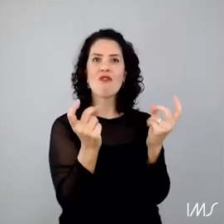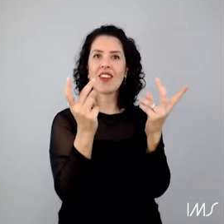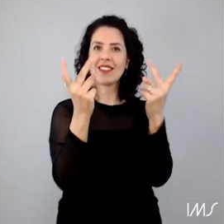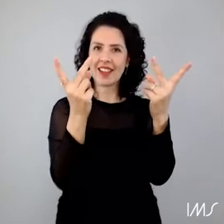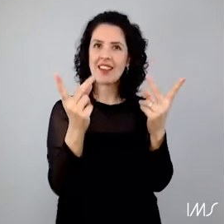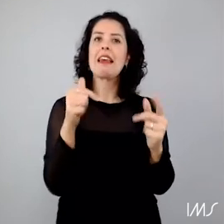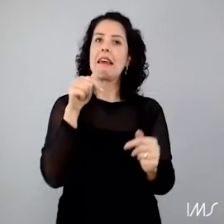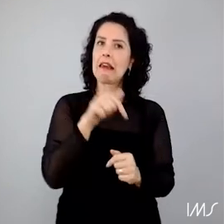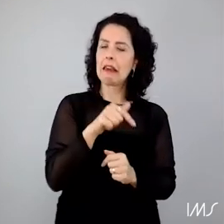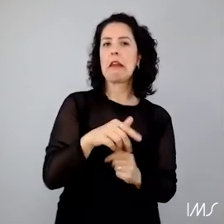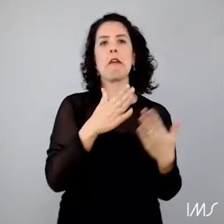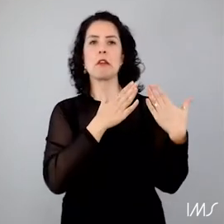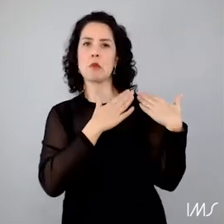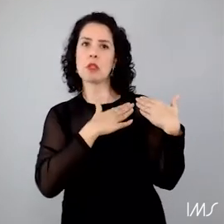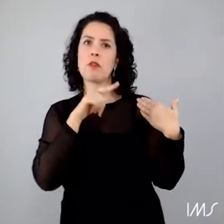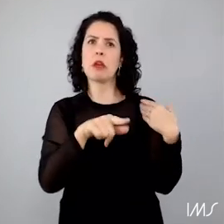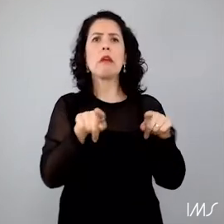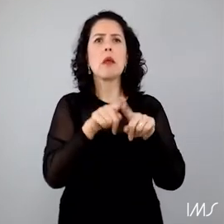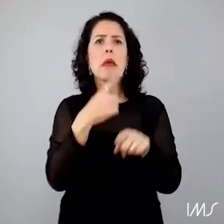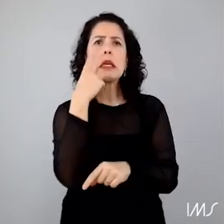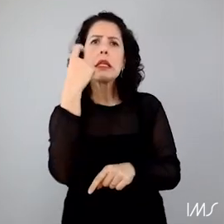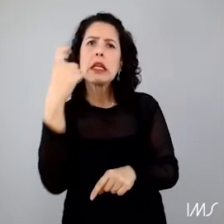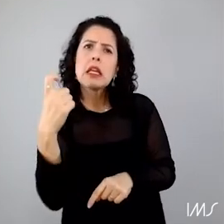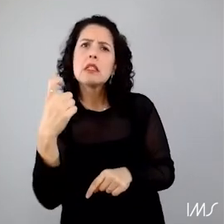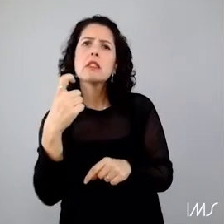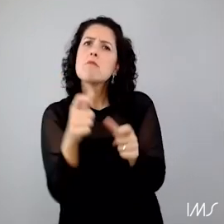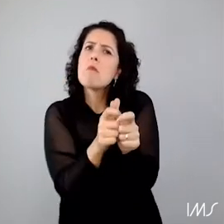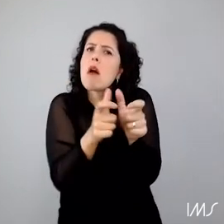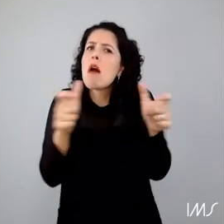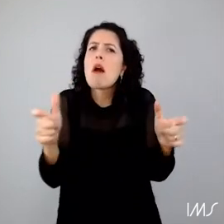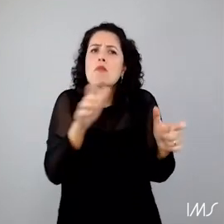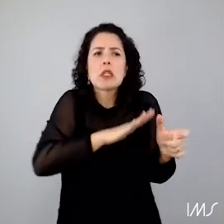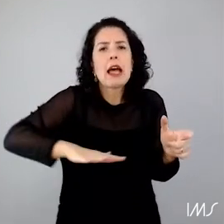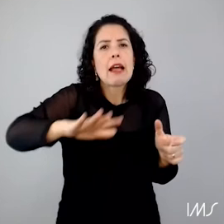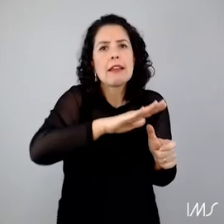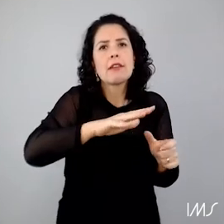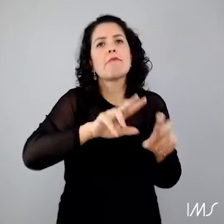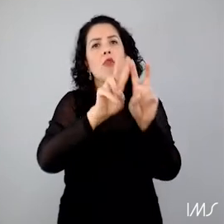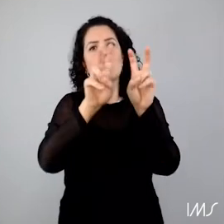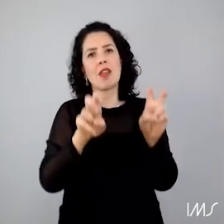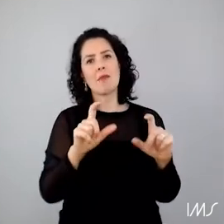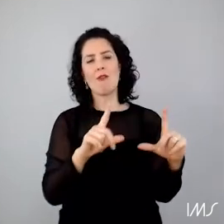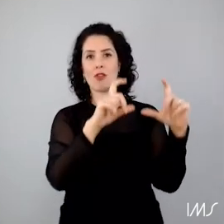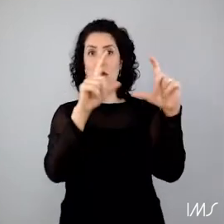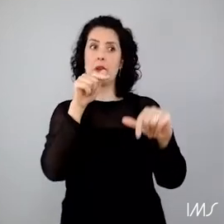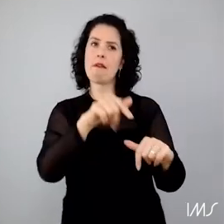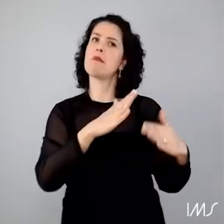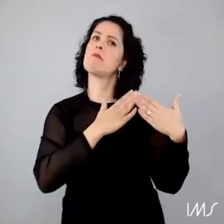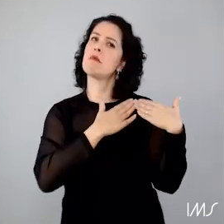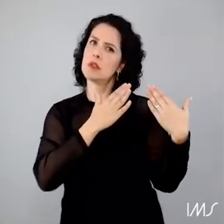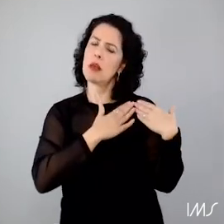da fotografia, ligada aos seus interesses amplos sobre o meio, ele vai ter um papel